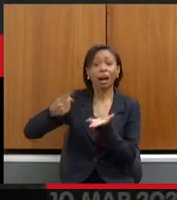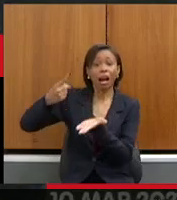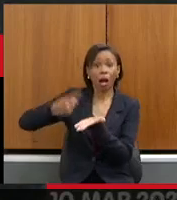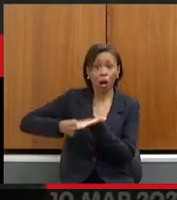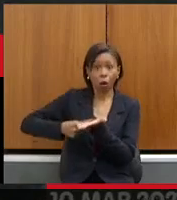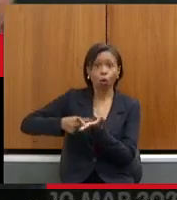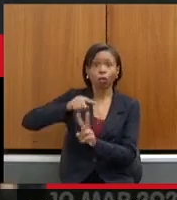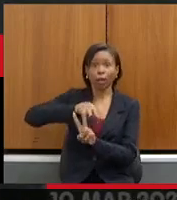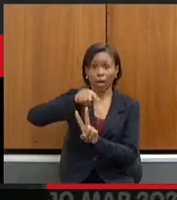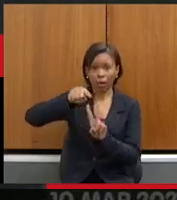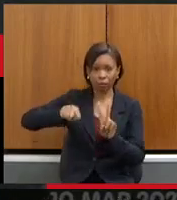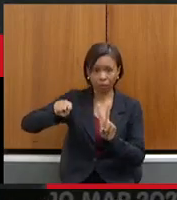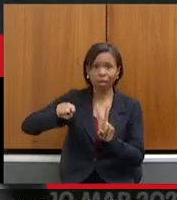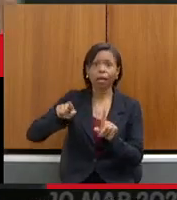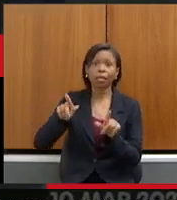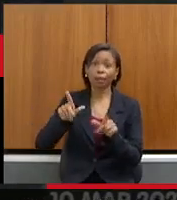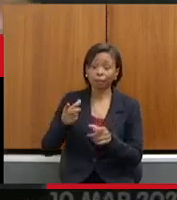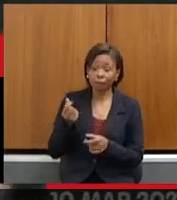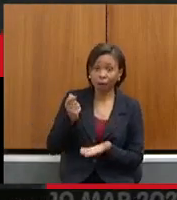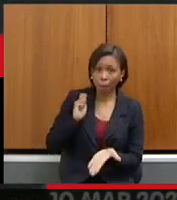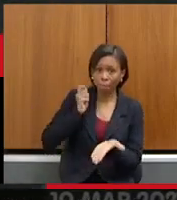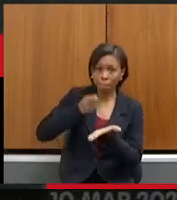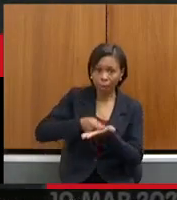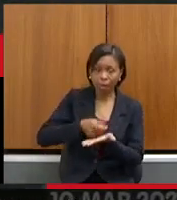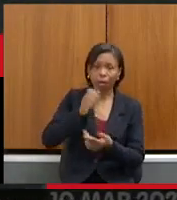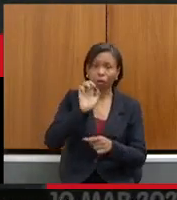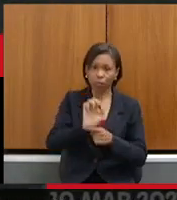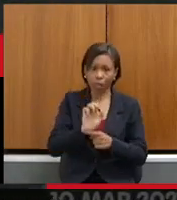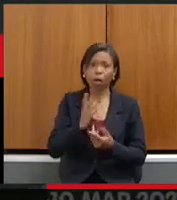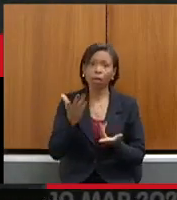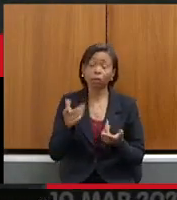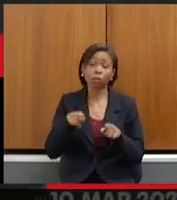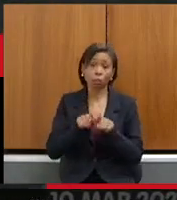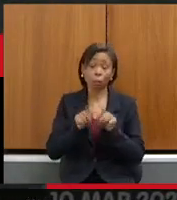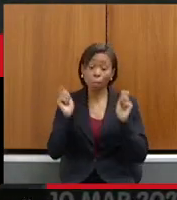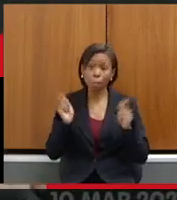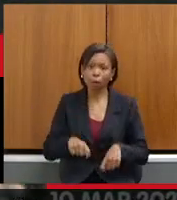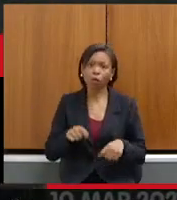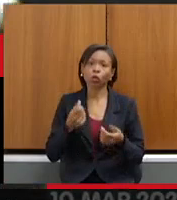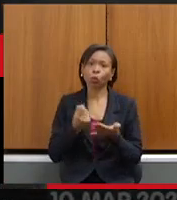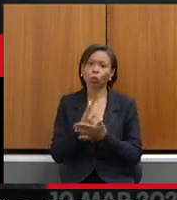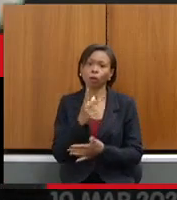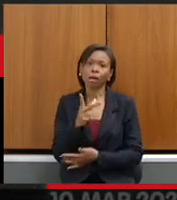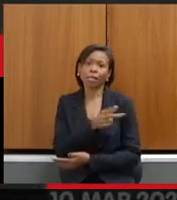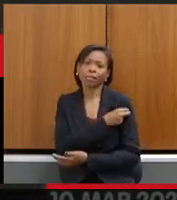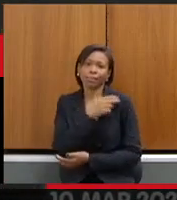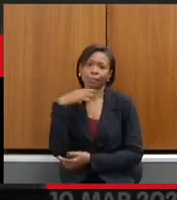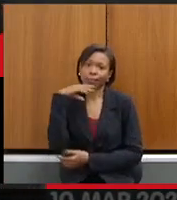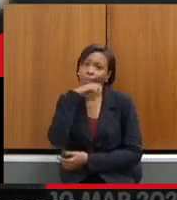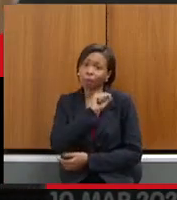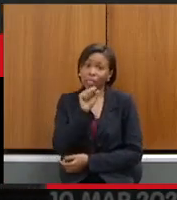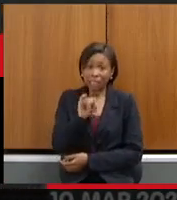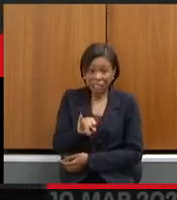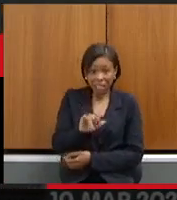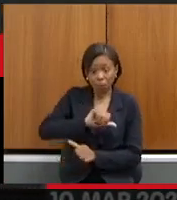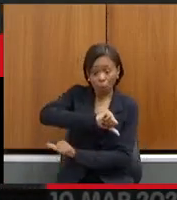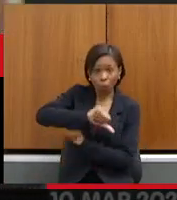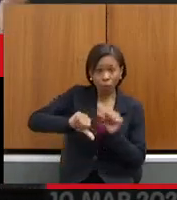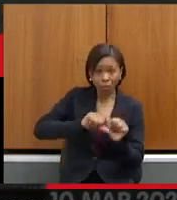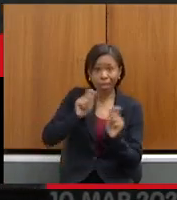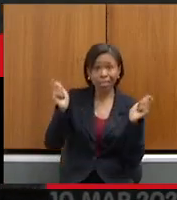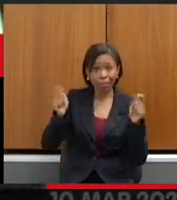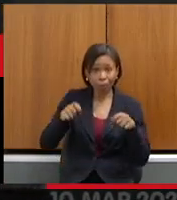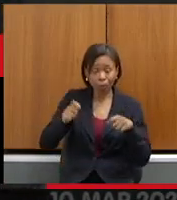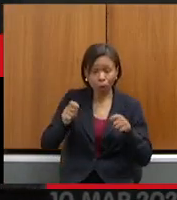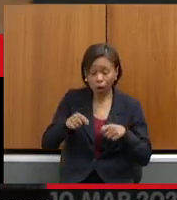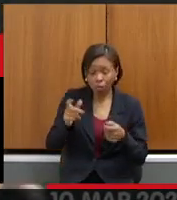que que a Vale vai indenizar o estado também que possa comprar a vacina é o mais rápido possível caso consiga reverter que o estado possa fazer